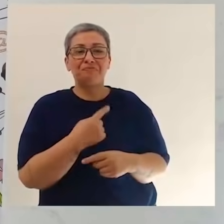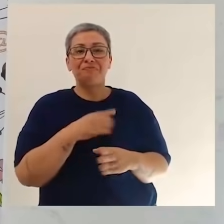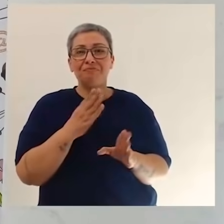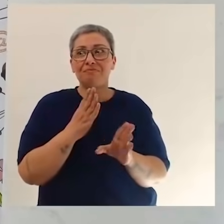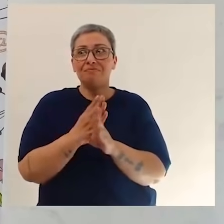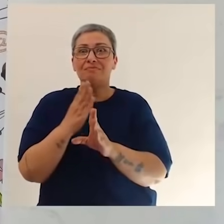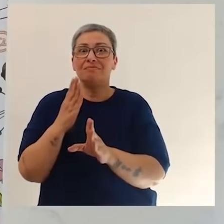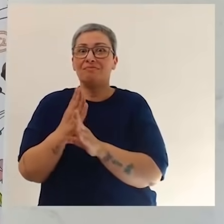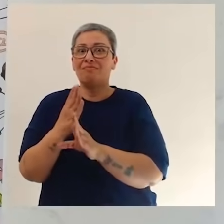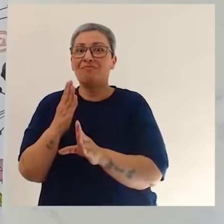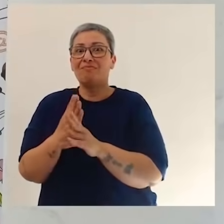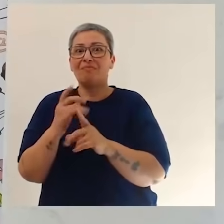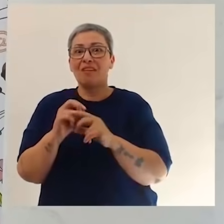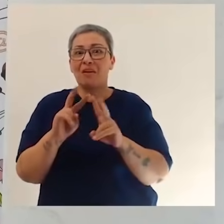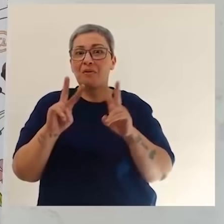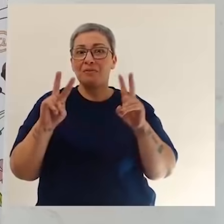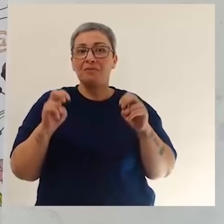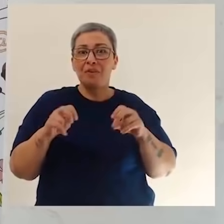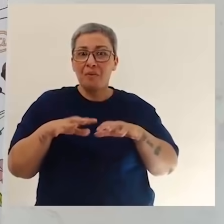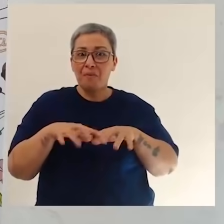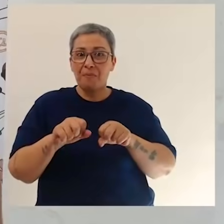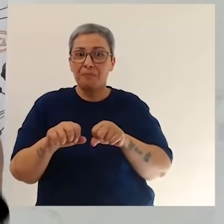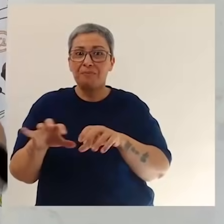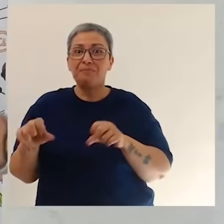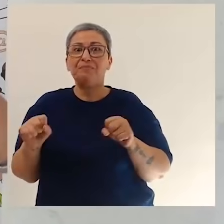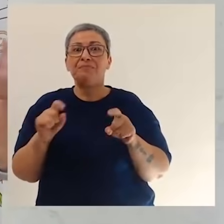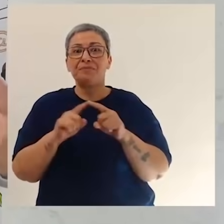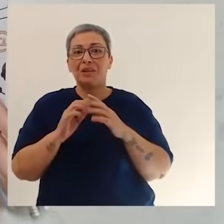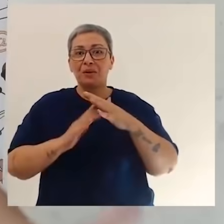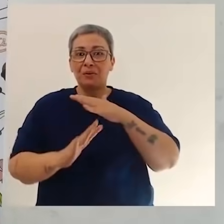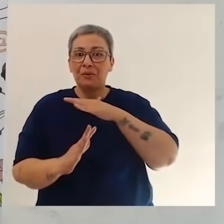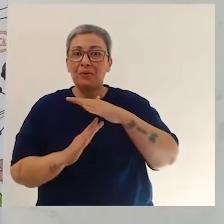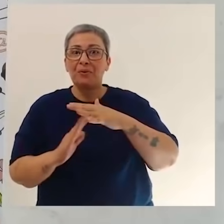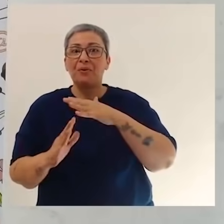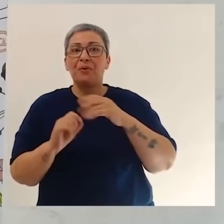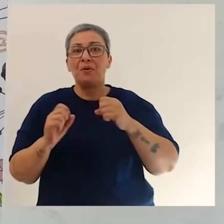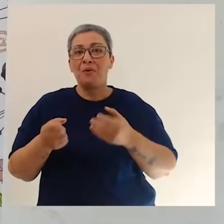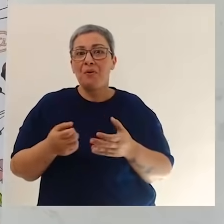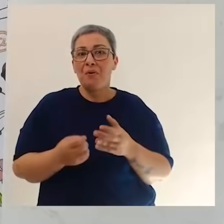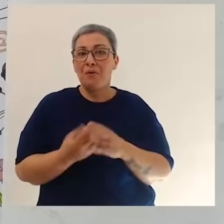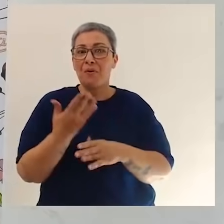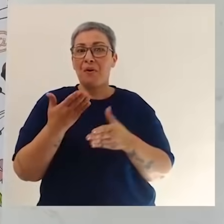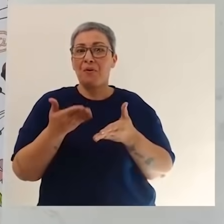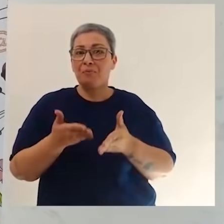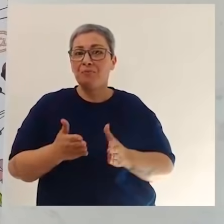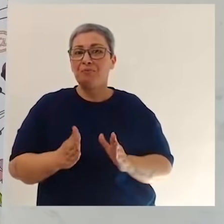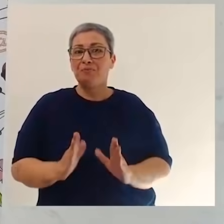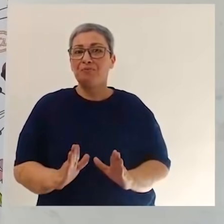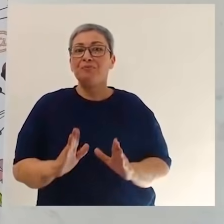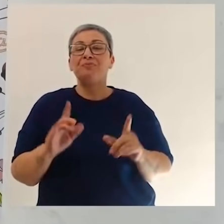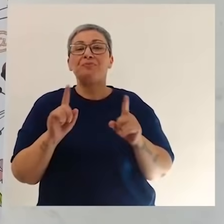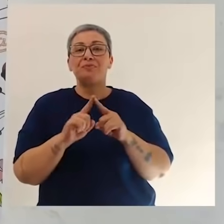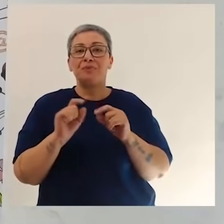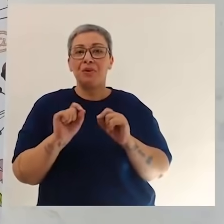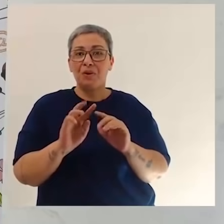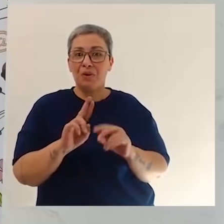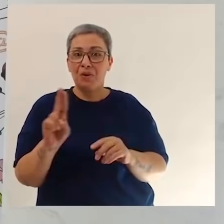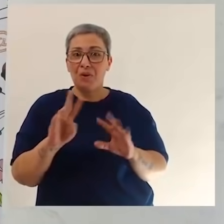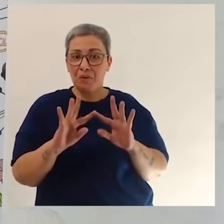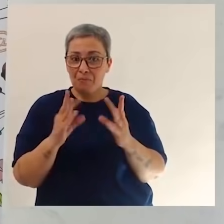nossas descobertas sobre a colonização, imigração, origem do nosso sobrenome, que é